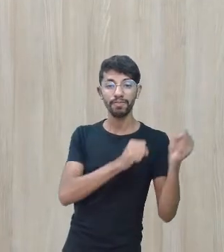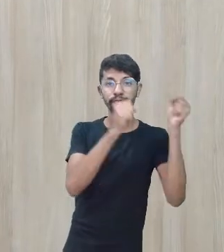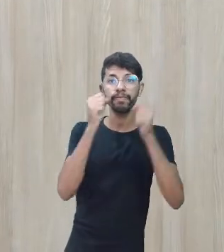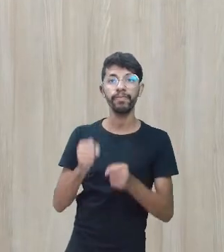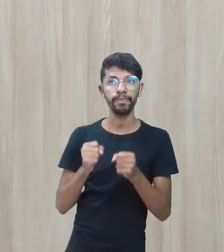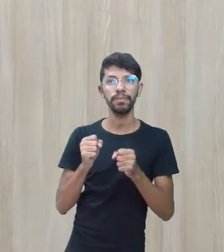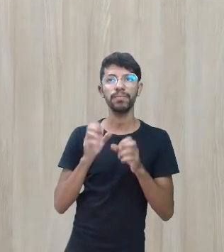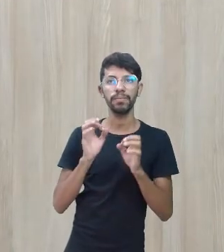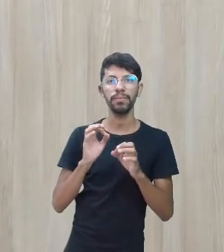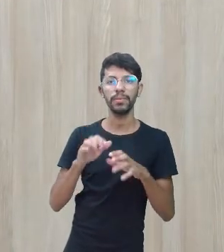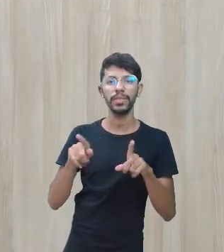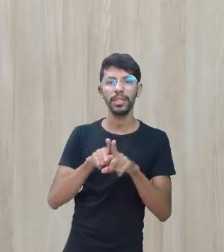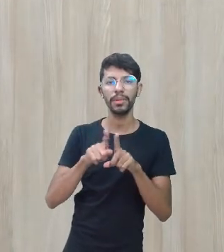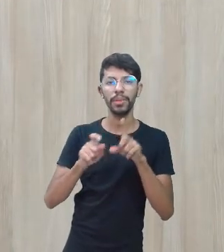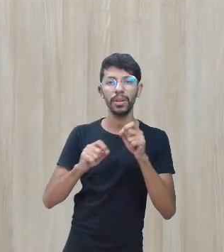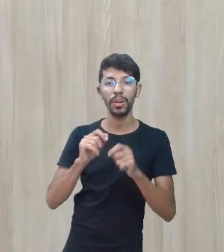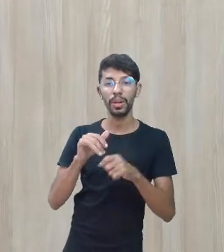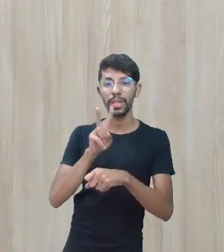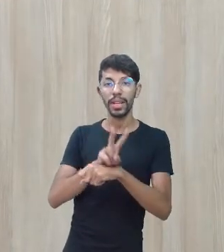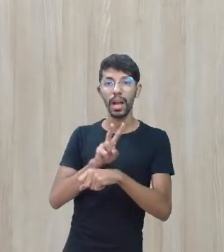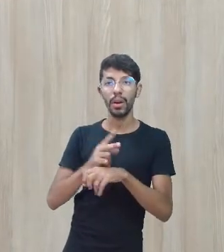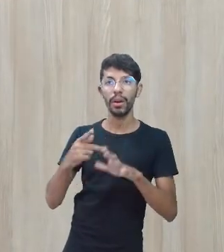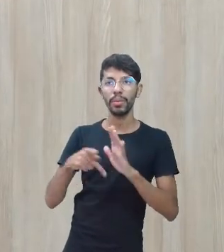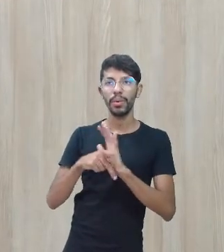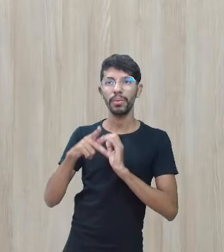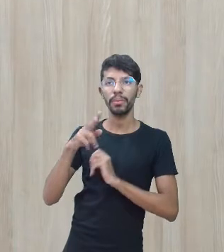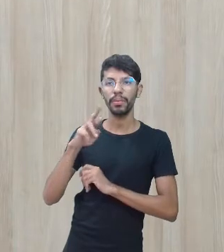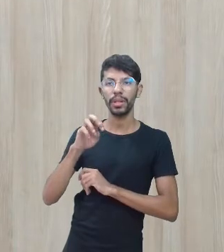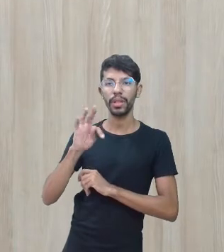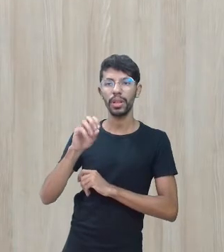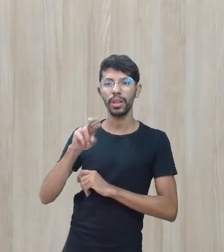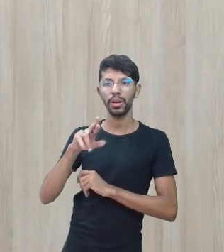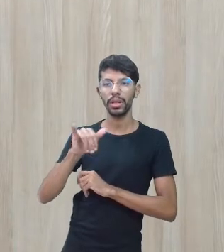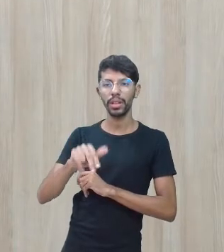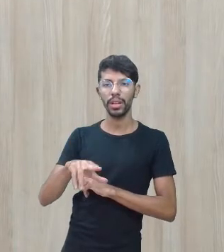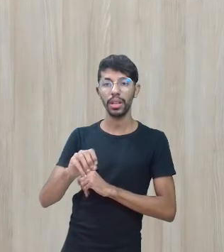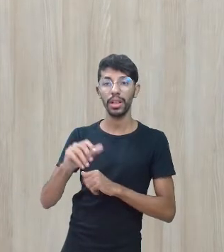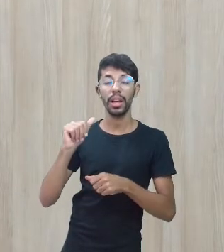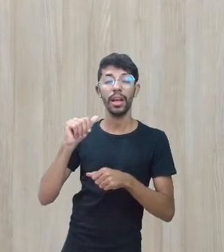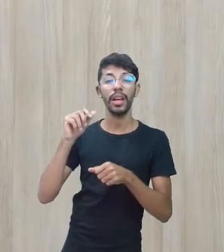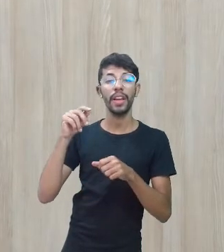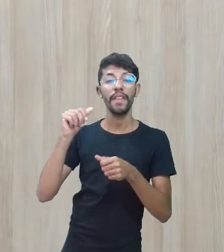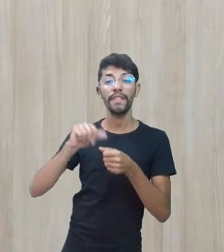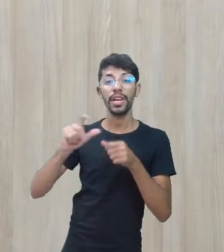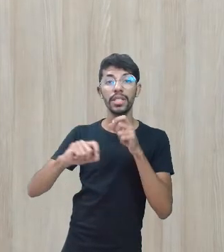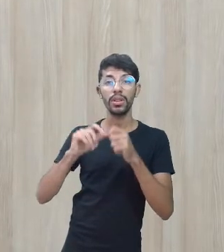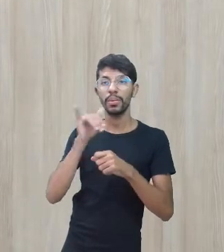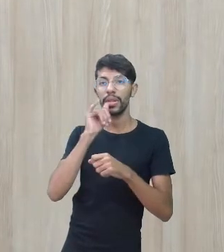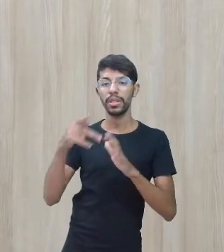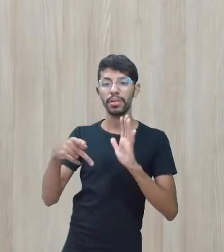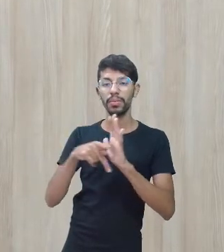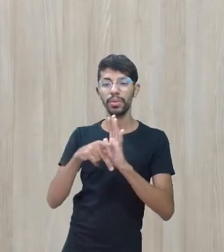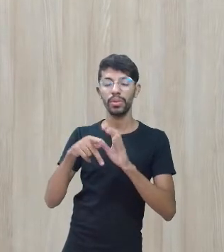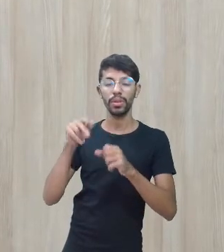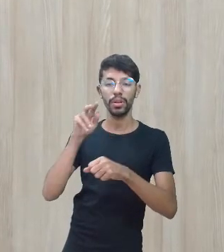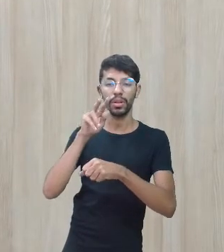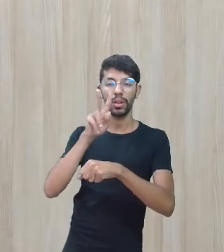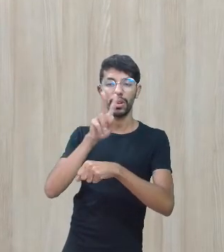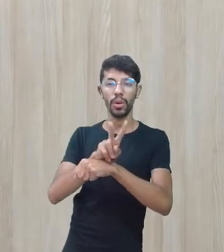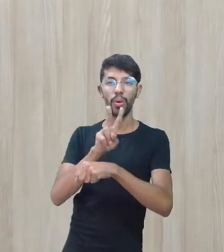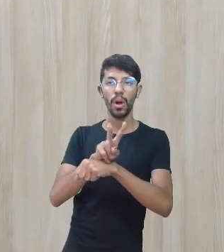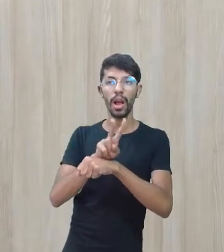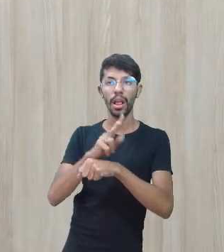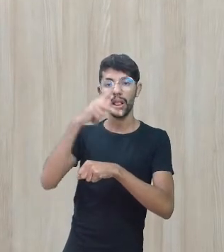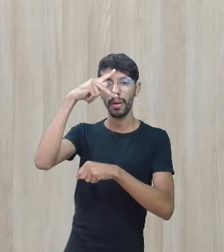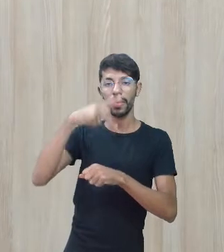né, a guarda pretoriana, que era o que, né, faziam a guarda pessoal do imperador. Então esses sujeitos tinham muito poder, a ponto,